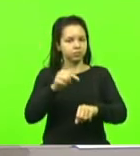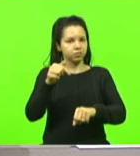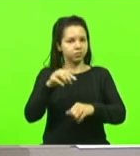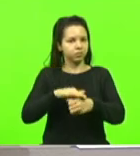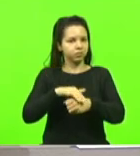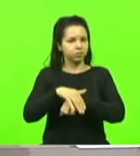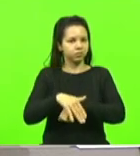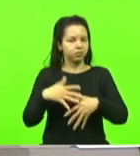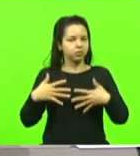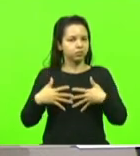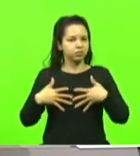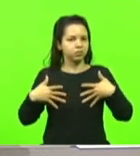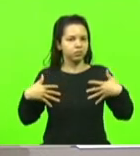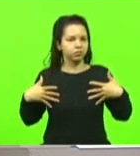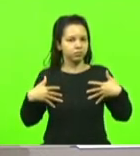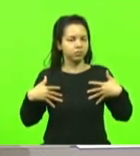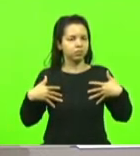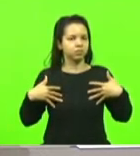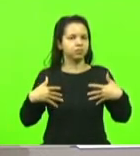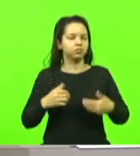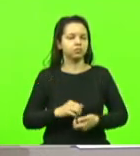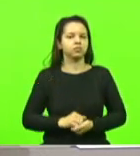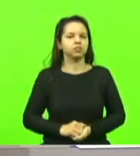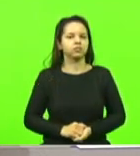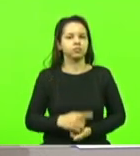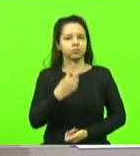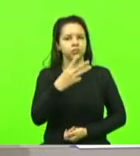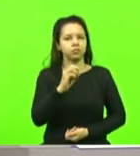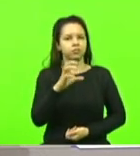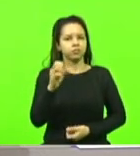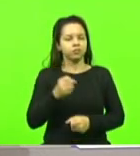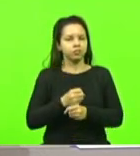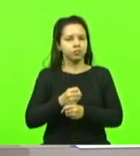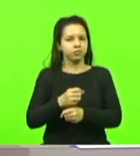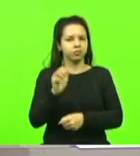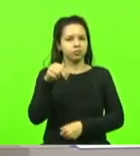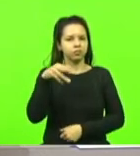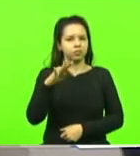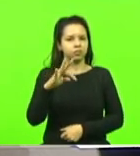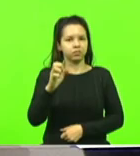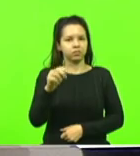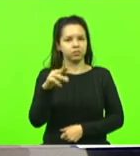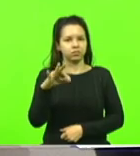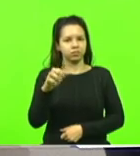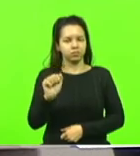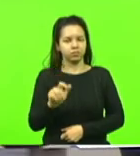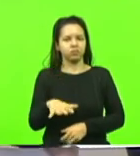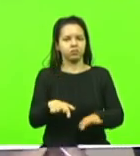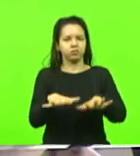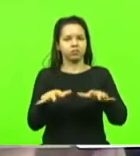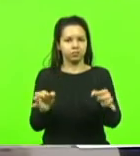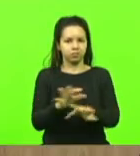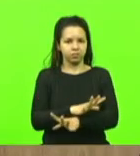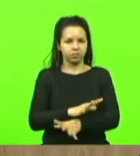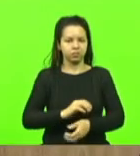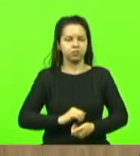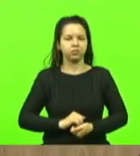em homenagem ao bicentenário de Anita Garibaldi. Está encerrada a presente sessão.